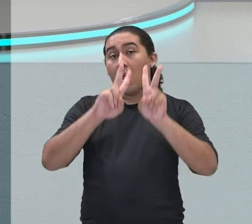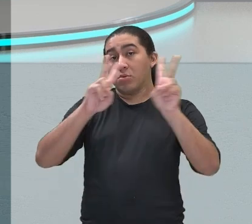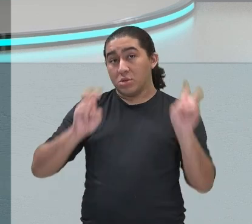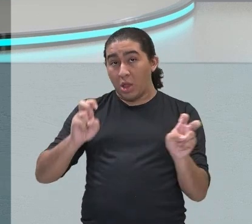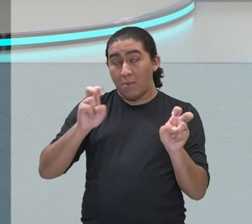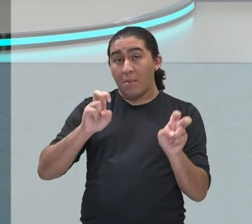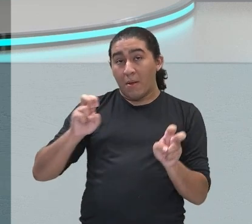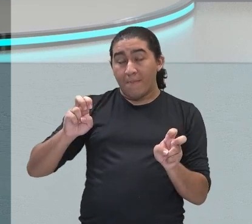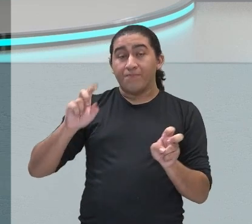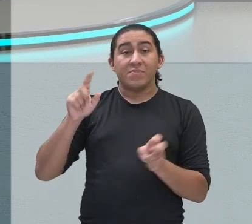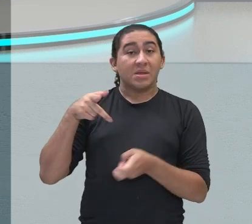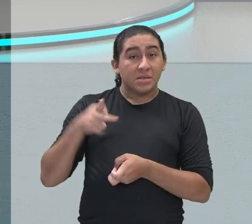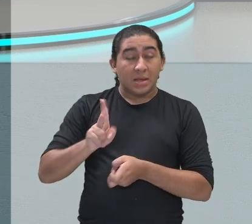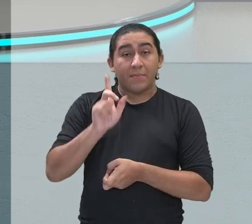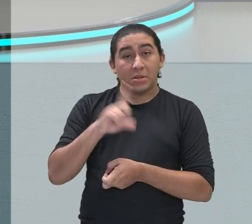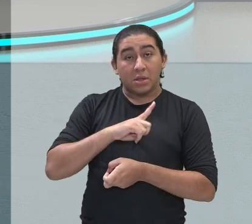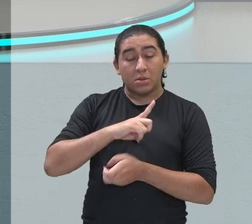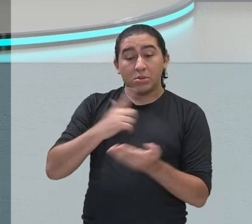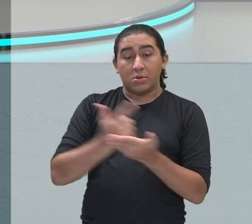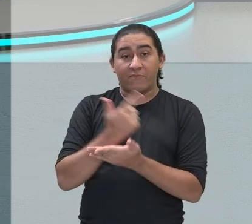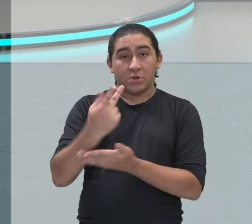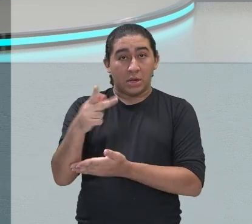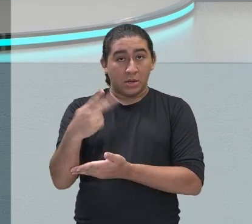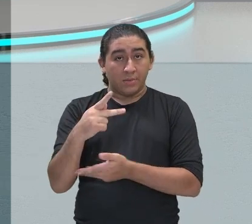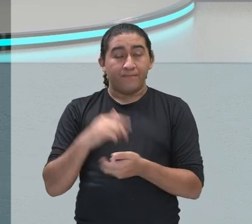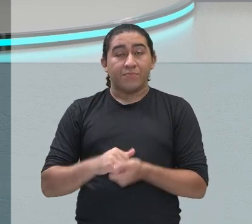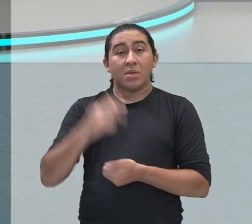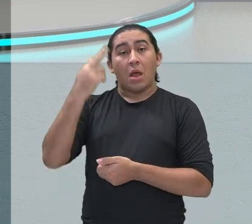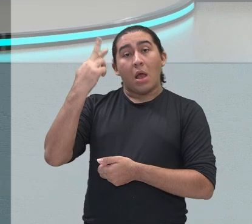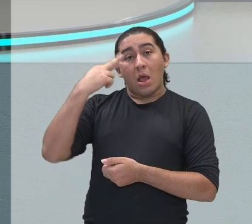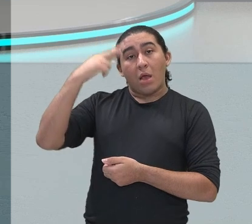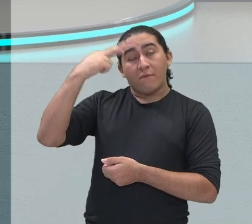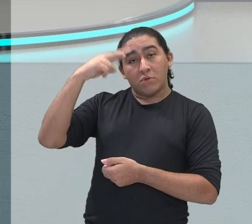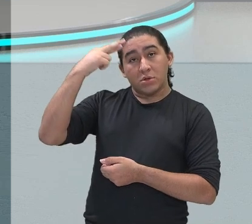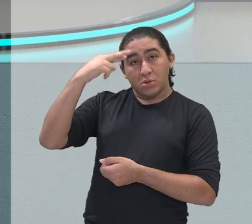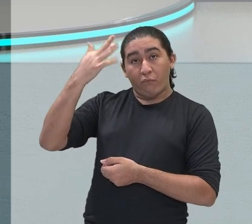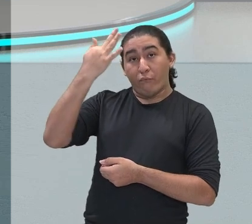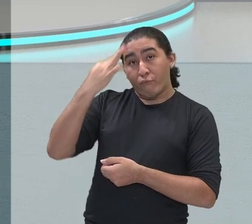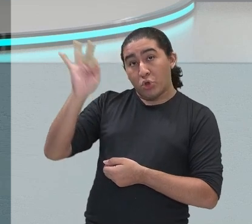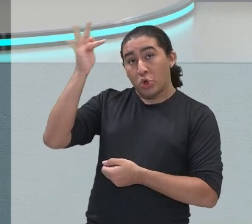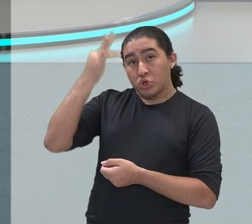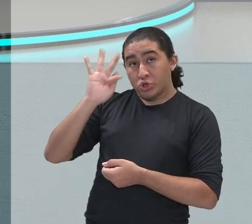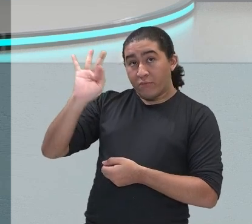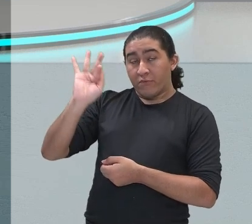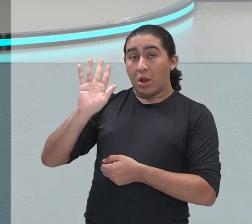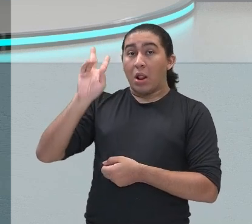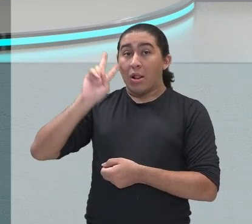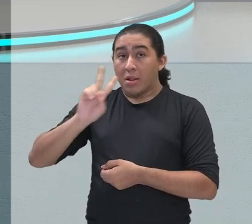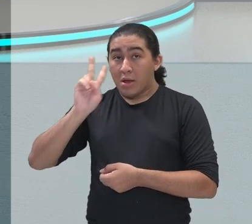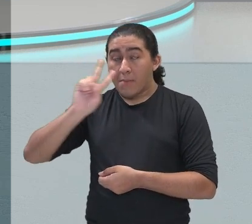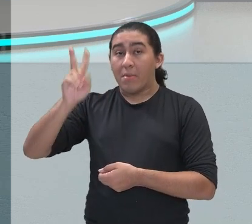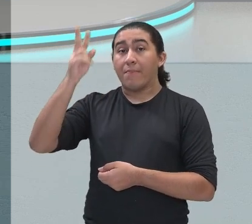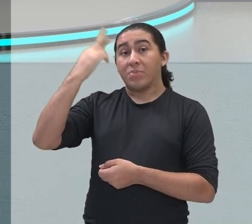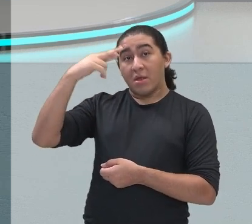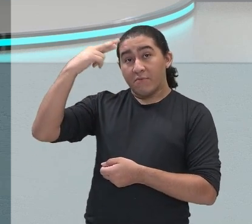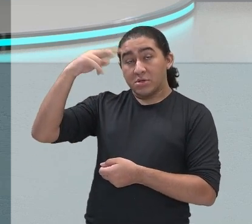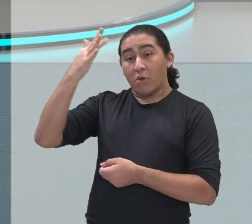a reflexão filosófica. Lembra? Reflexão filosófica